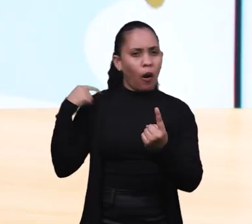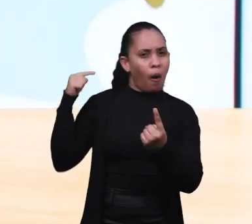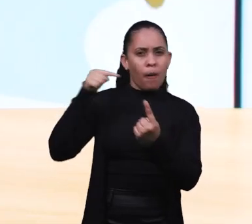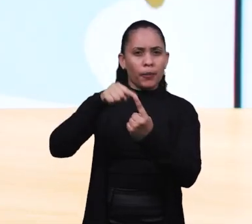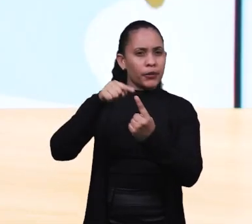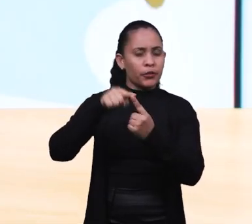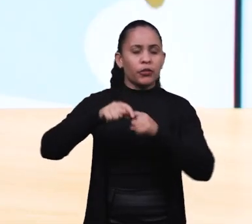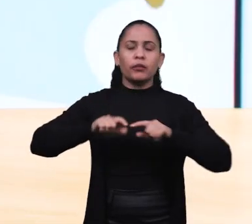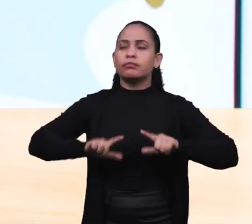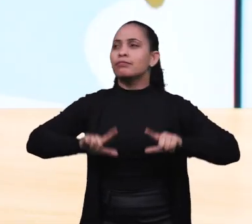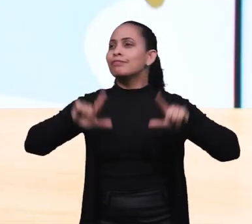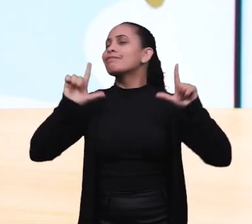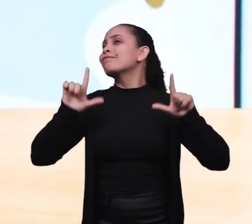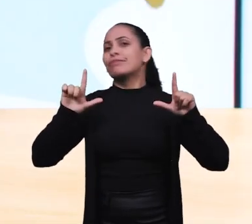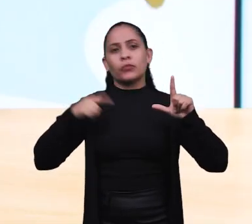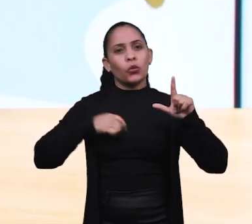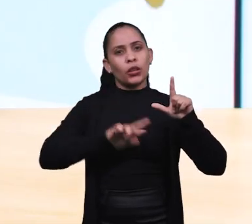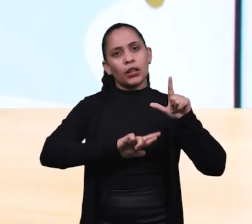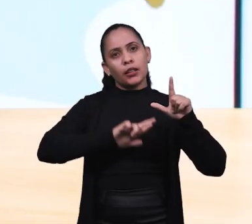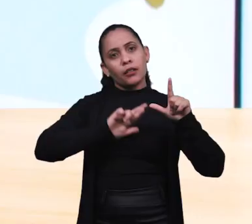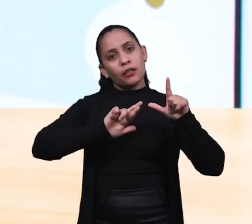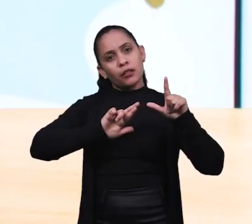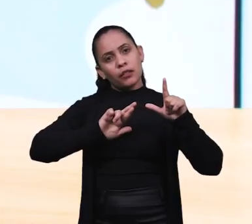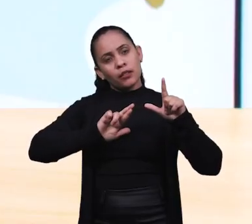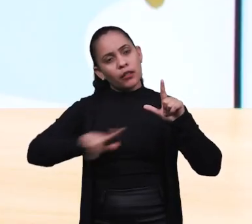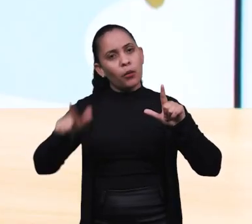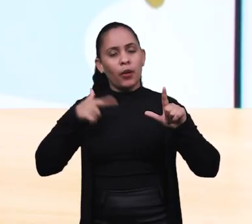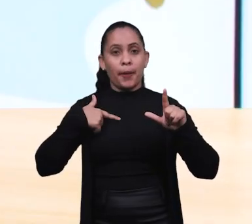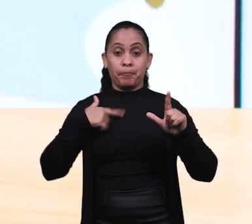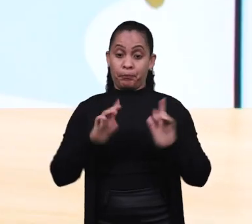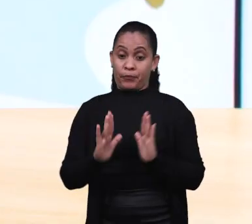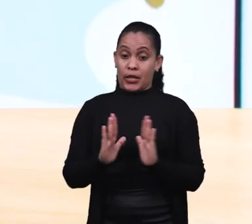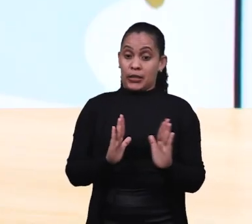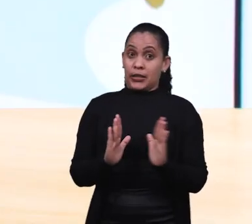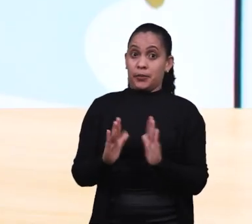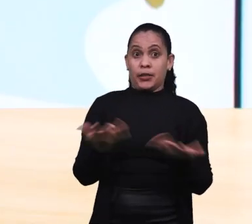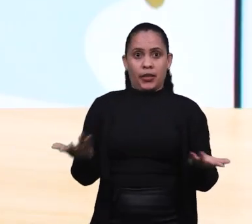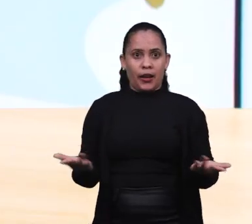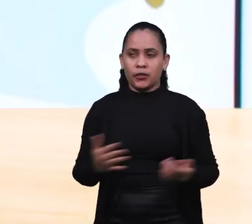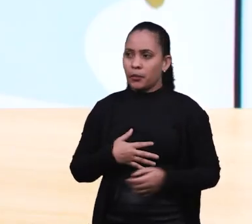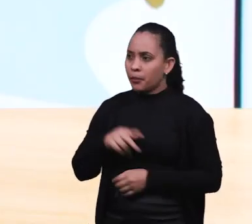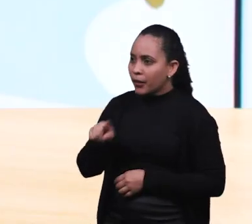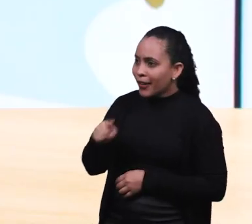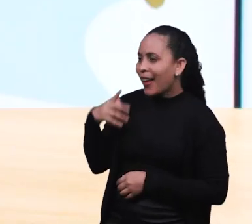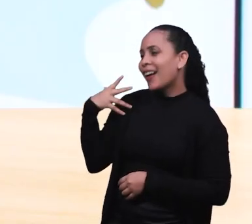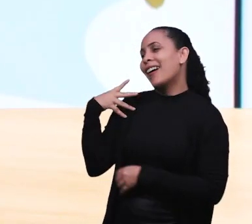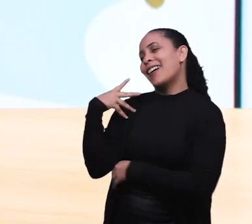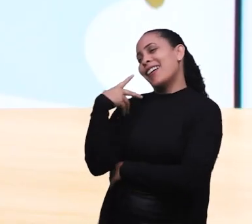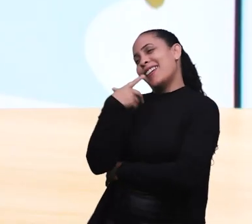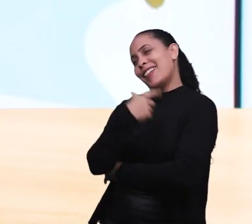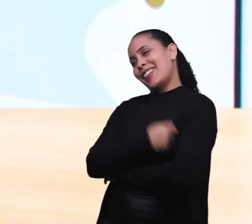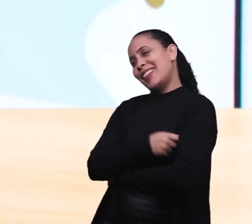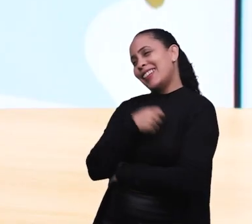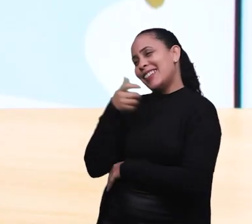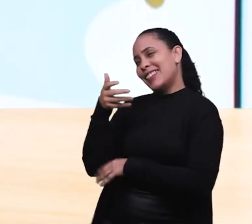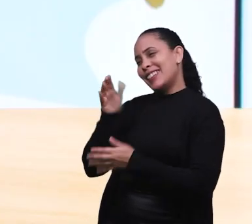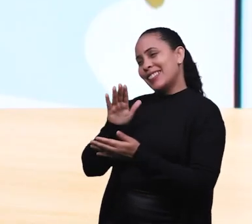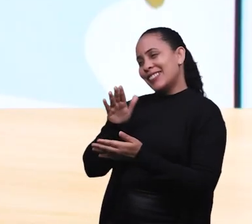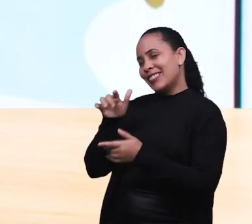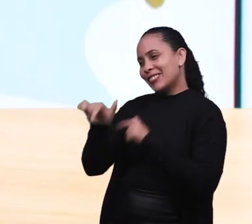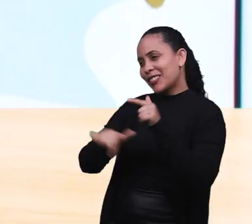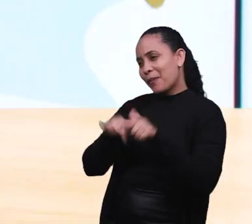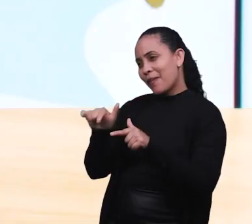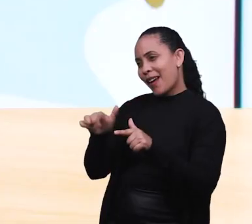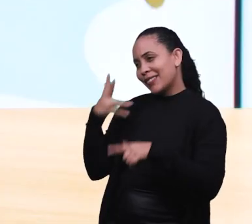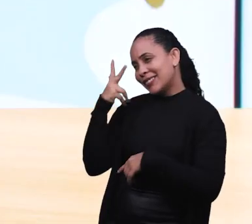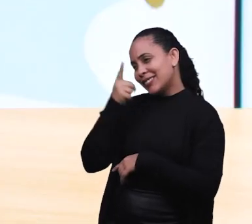que não é a acessibilidade. Tem muitas pessoas que pensam, que lindo a Libras, realmente é um trabalho lindo e